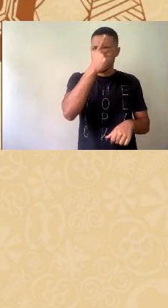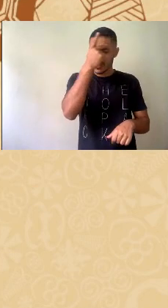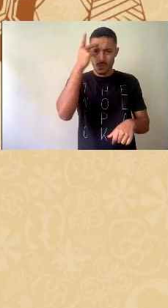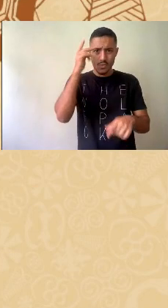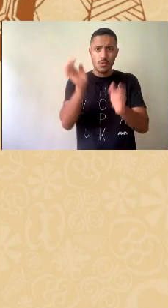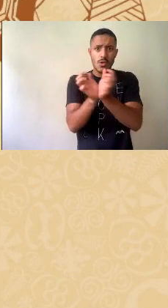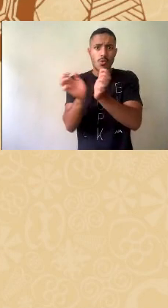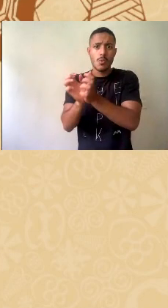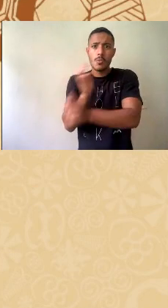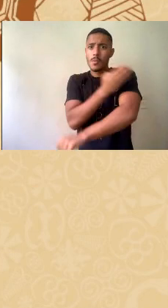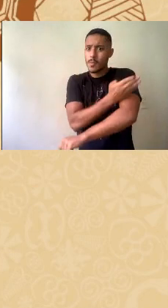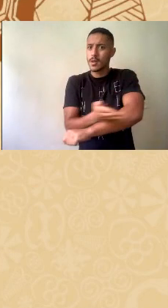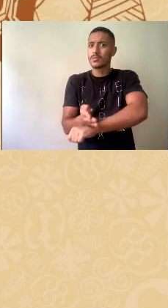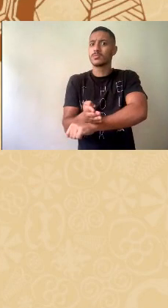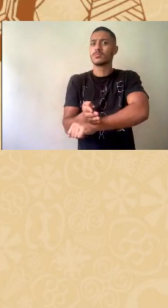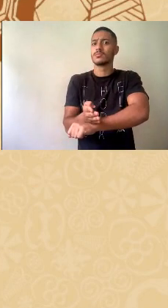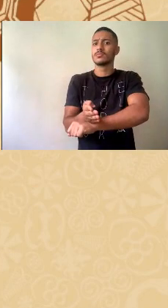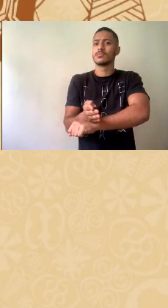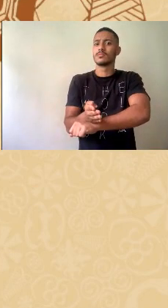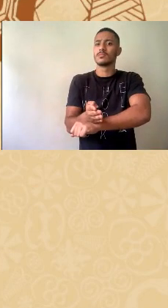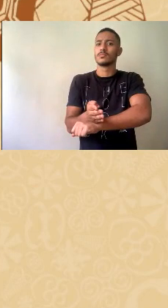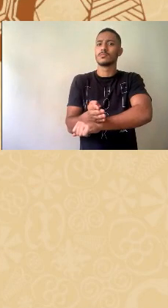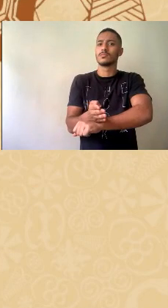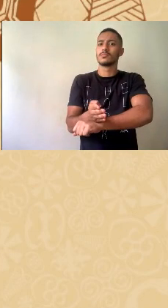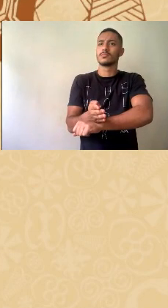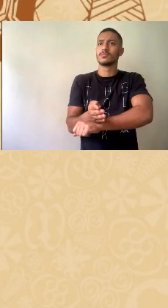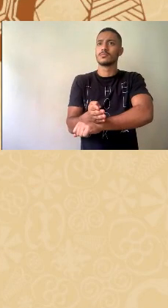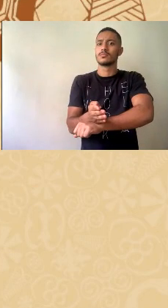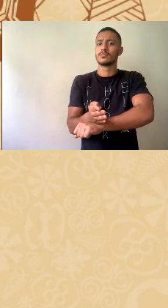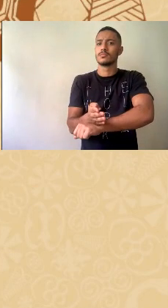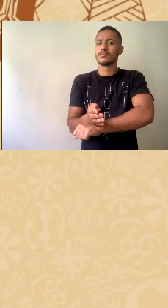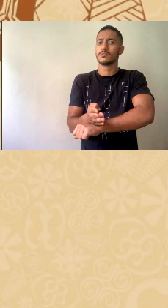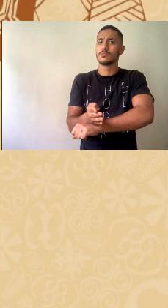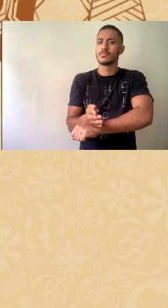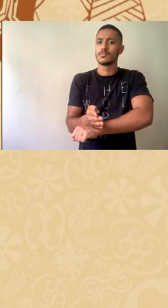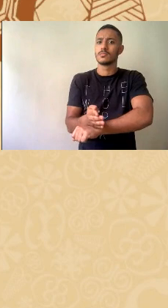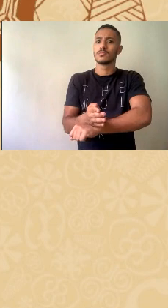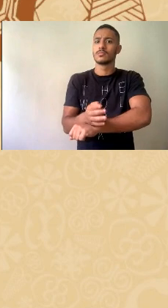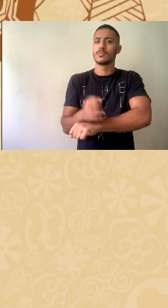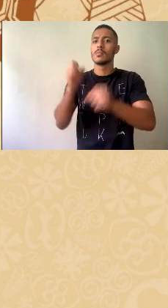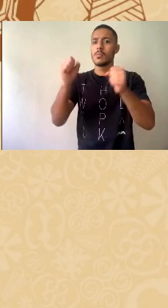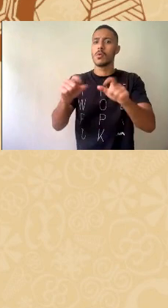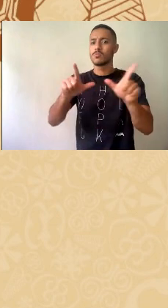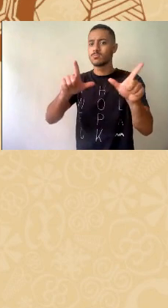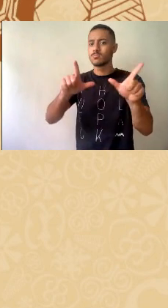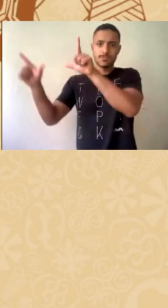Sigamos. Mari, acho que pode dar dois cliques aí.